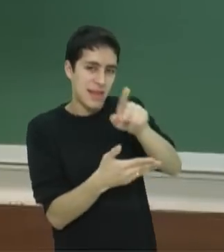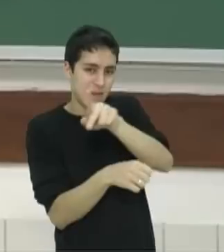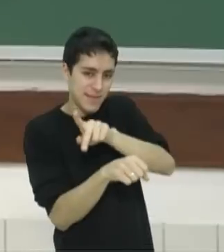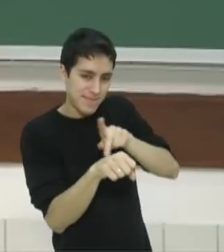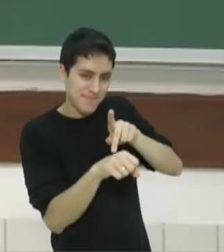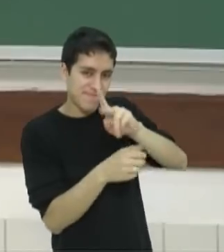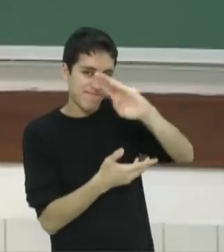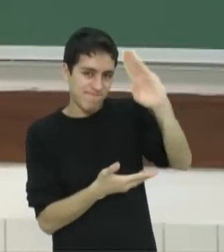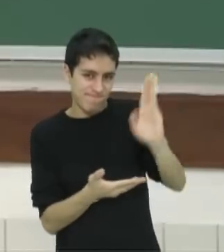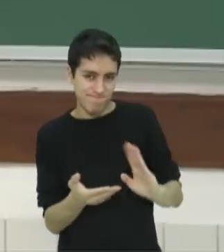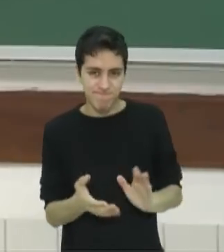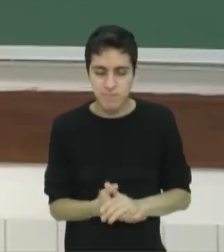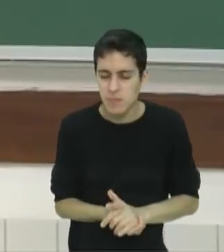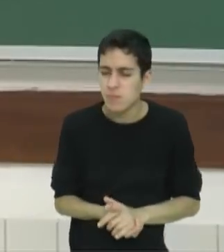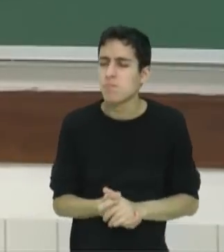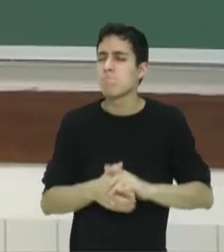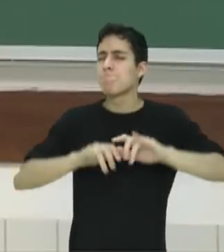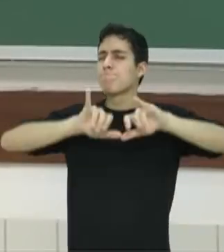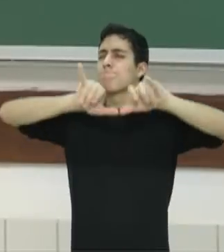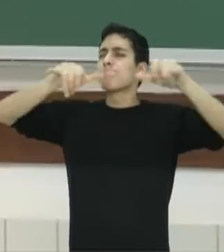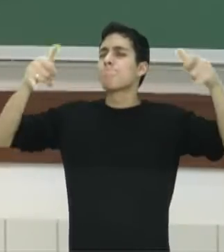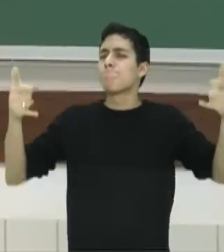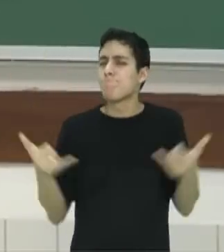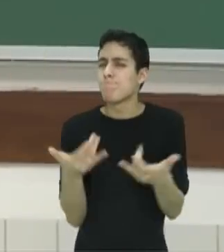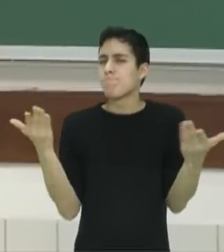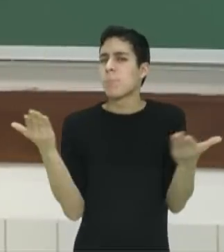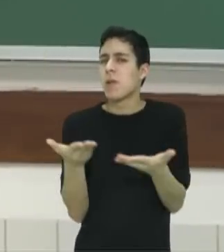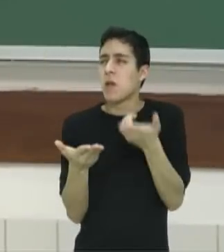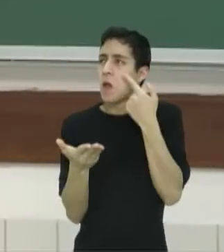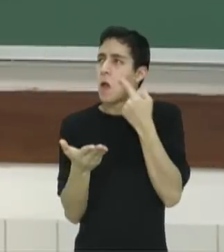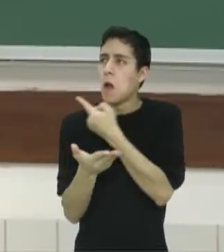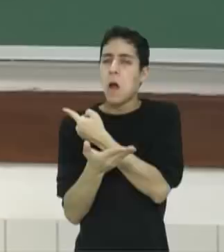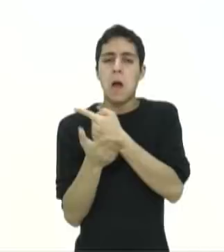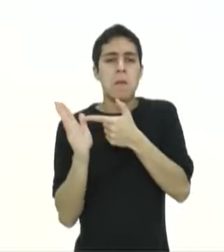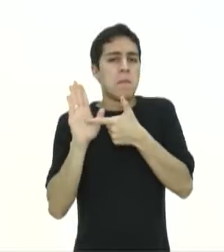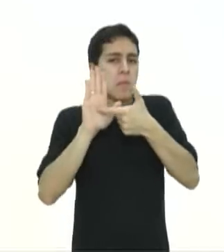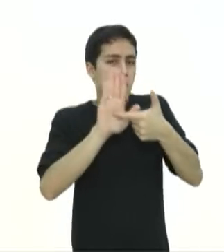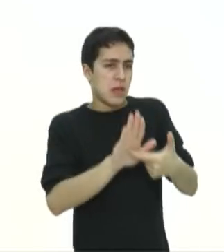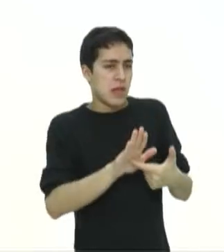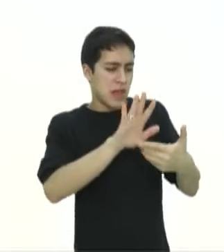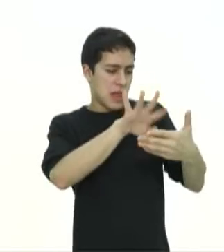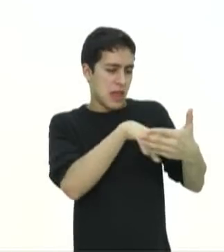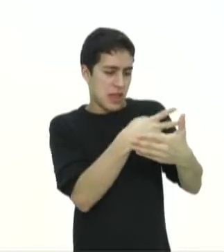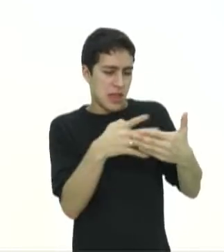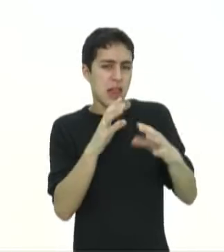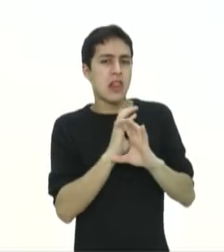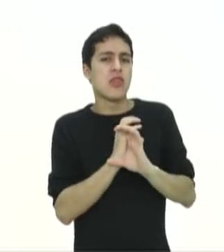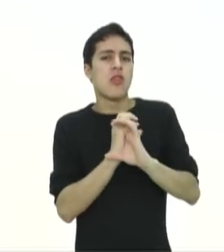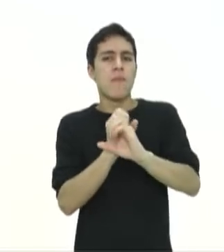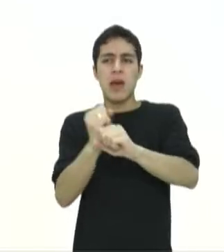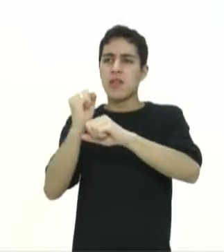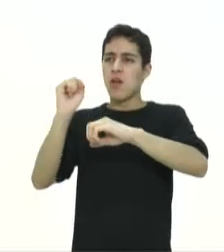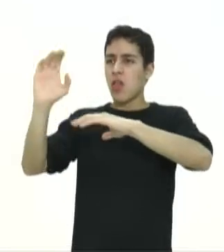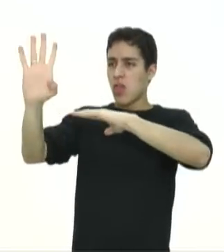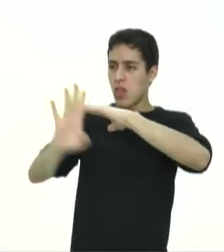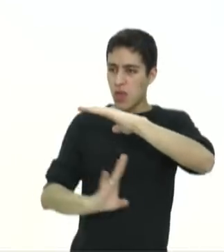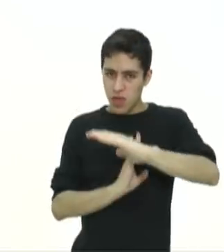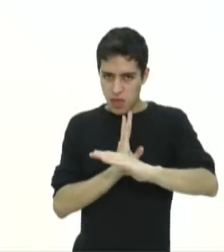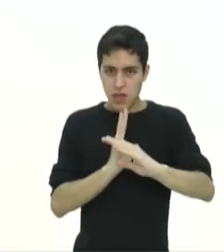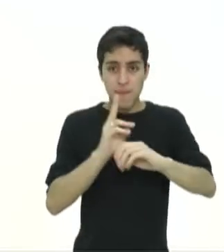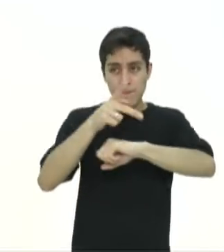aí, aproveito agora para mostrar para vocês essa tabela. Total de imigrantes para o Brasil por nacionalidade